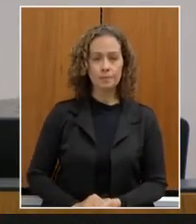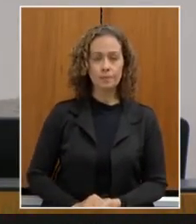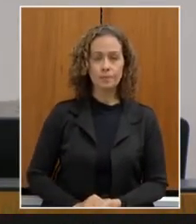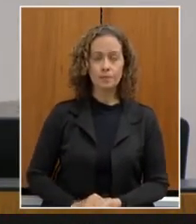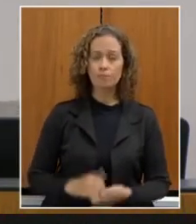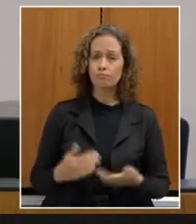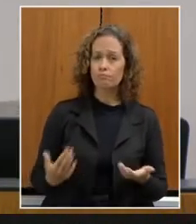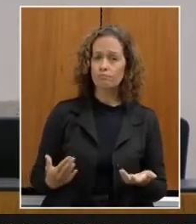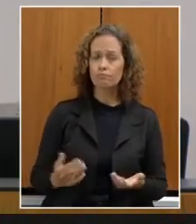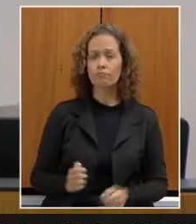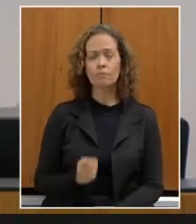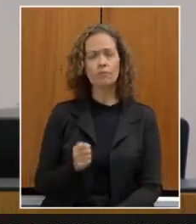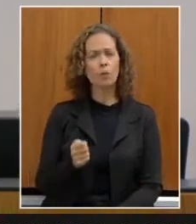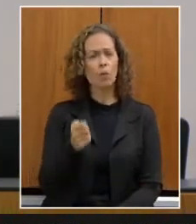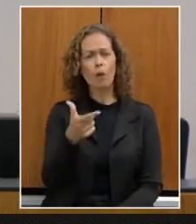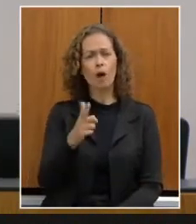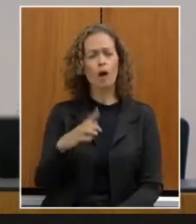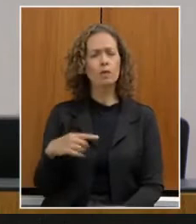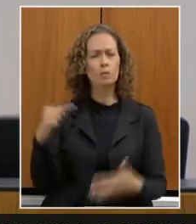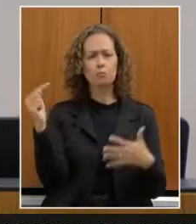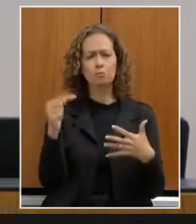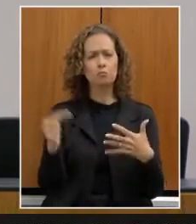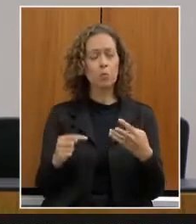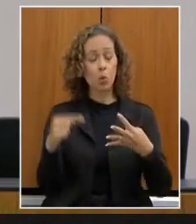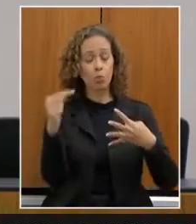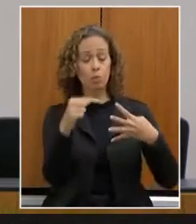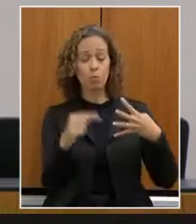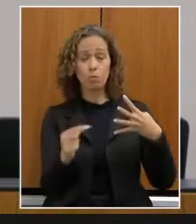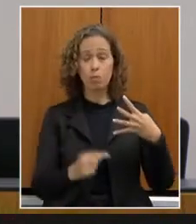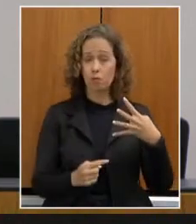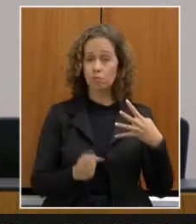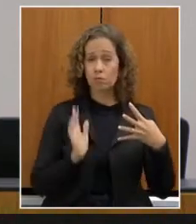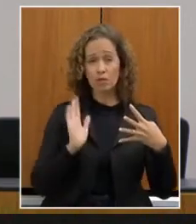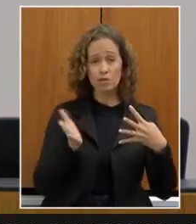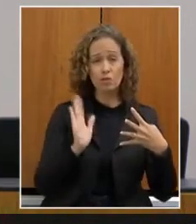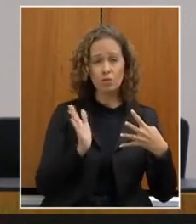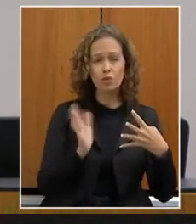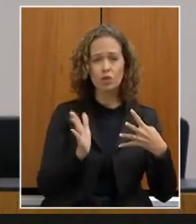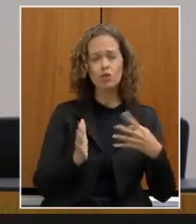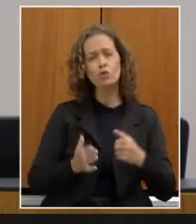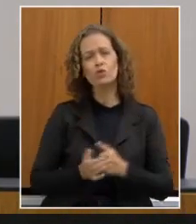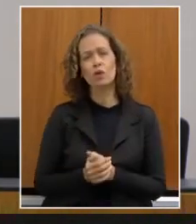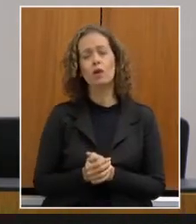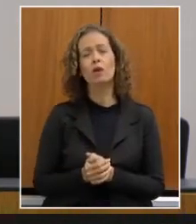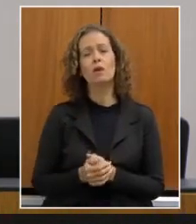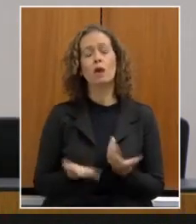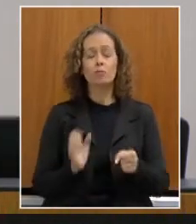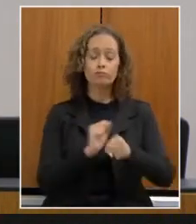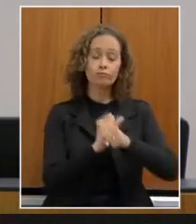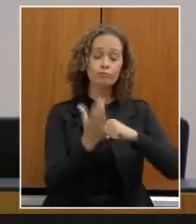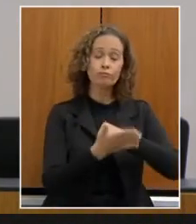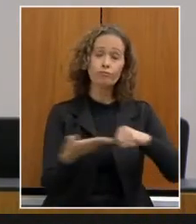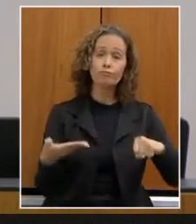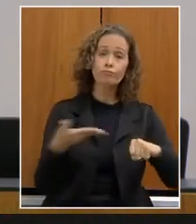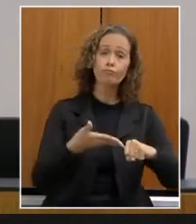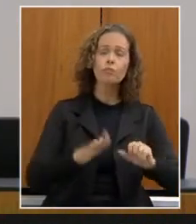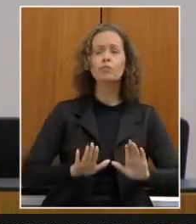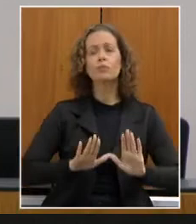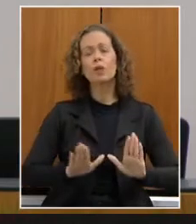Praticamente quase todos eles estão, de uma certa maneira, relacionados com a Covid, mas alguns